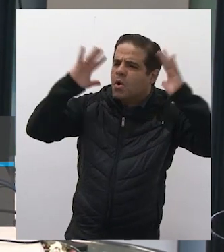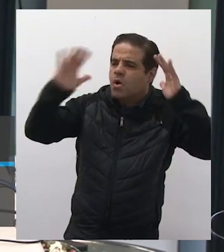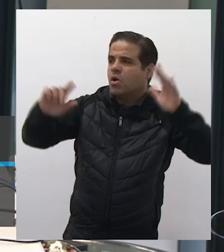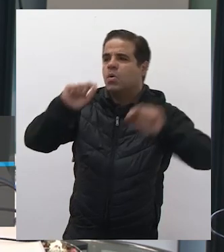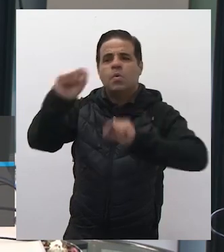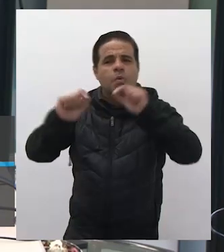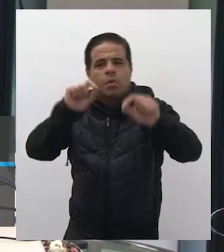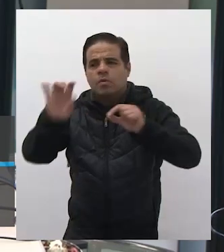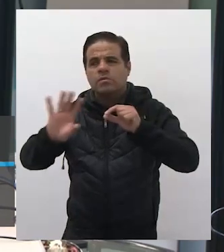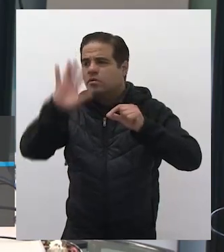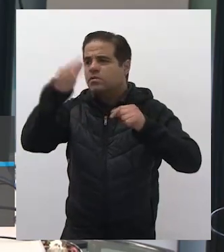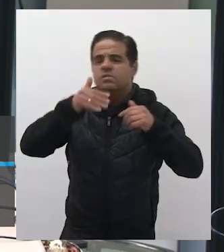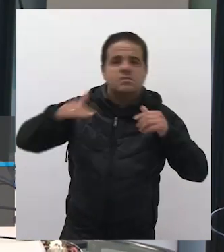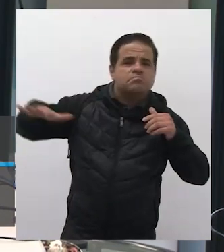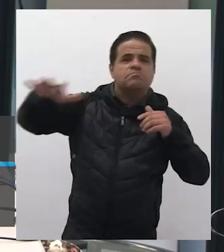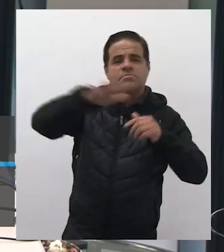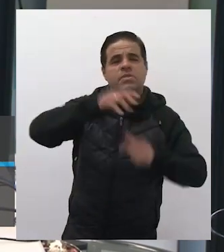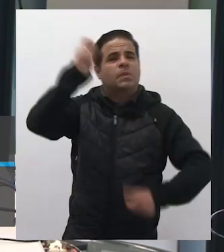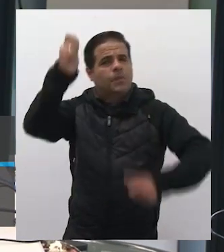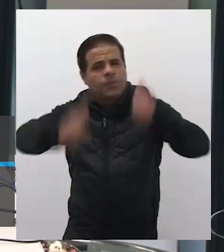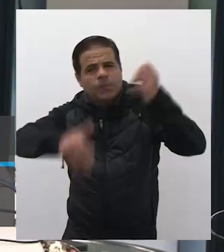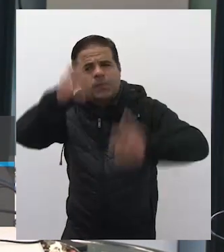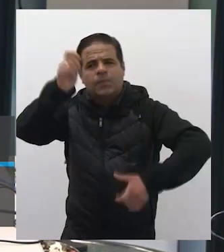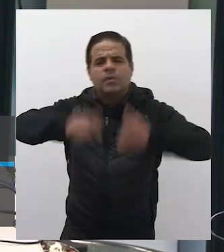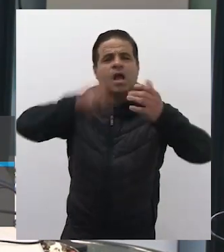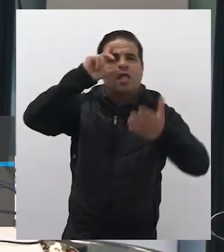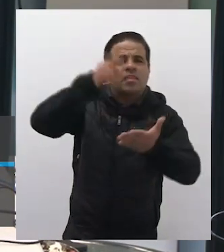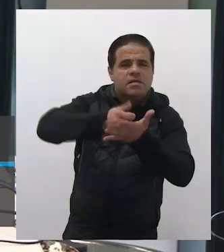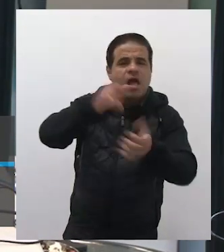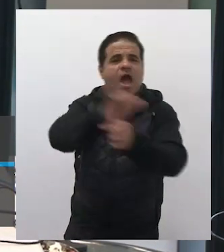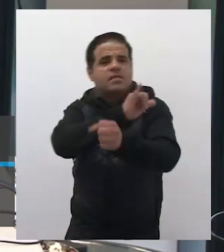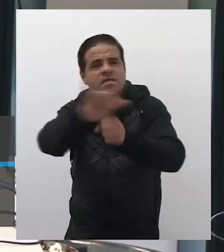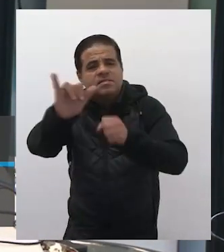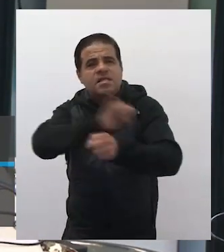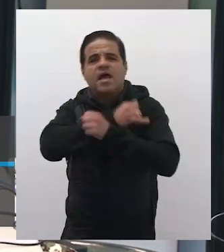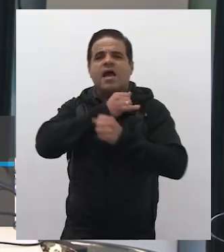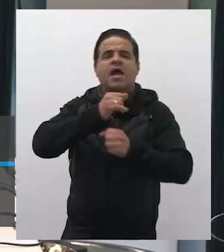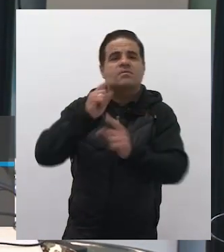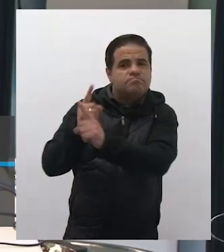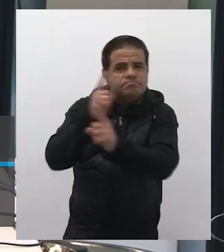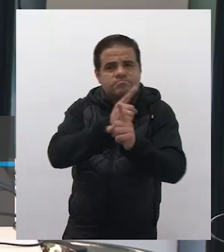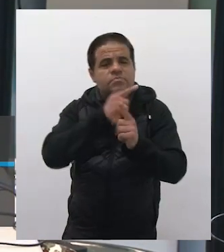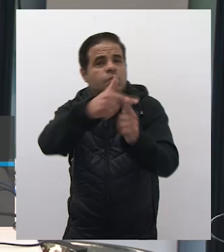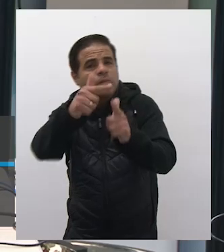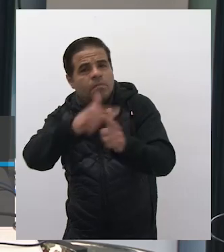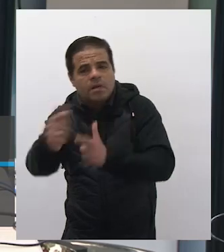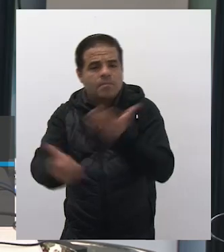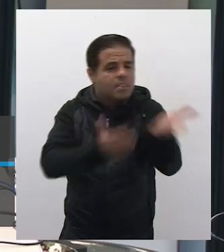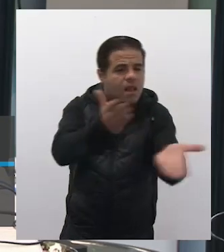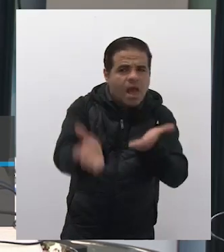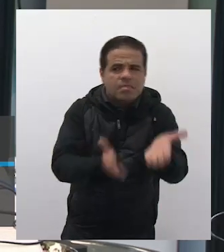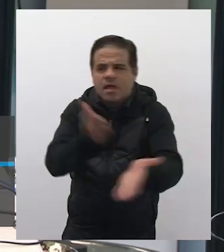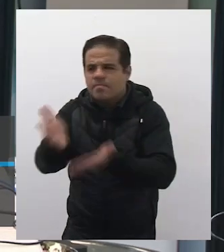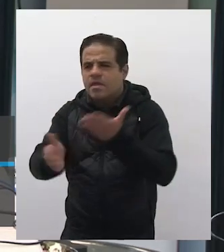sendo feito, definir as estratégias para a identificação dos problemas e seu tratamento,